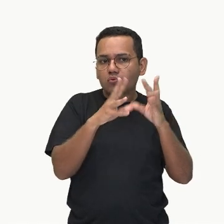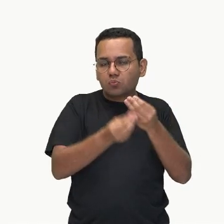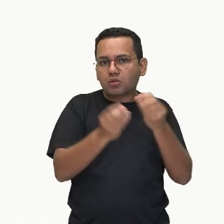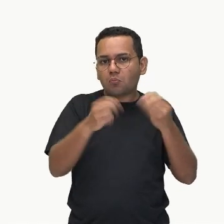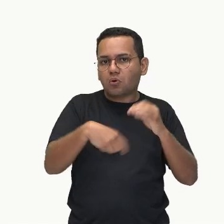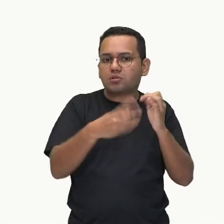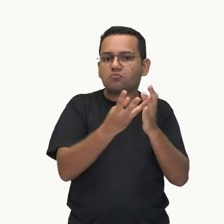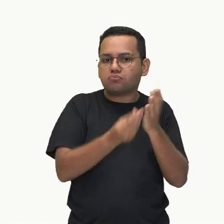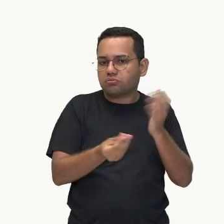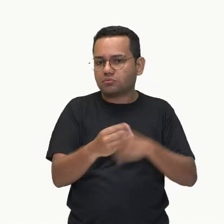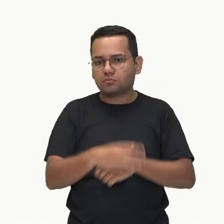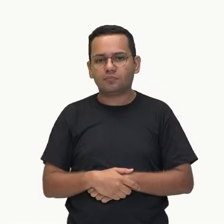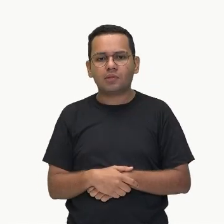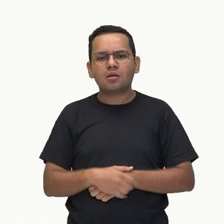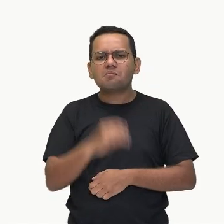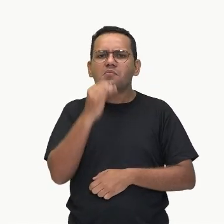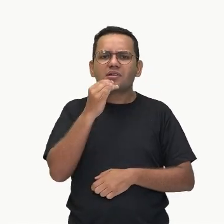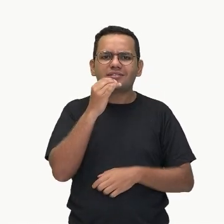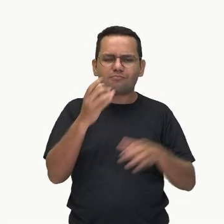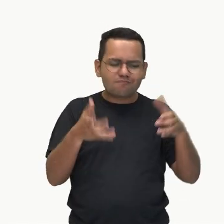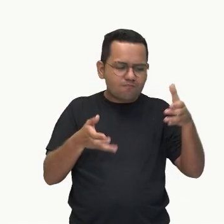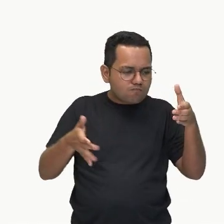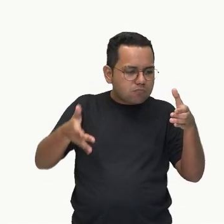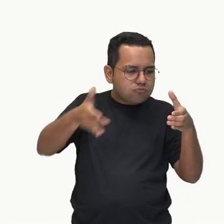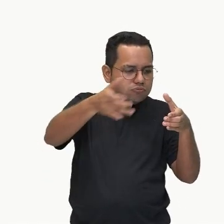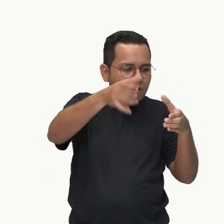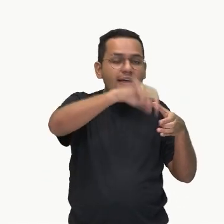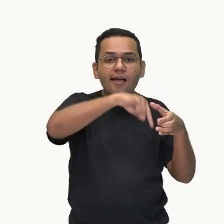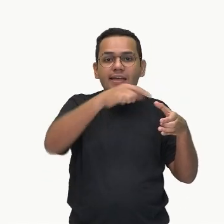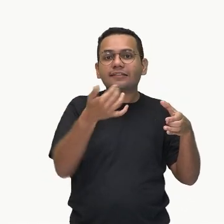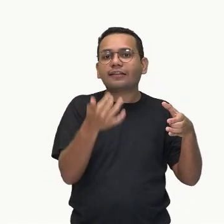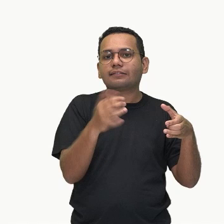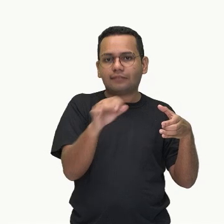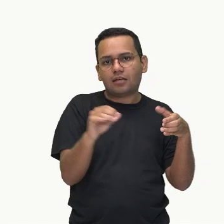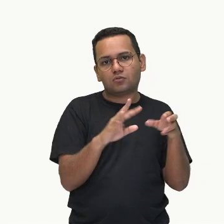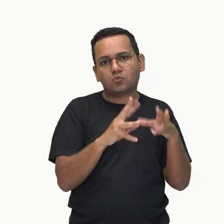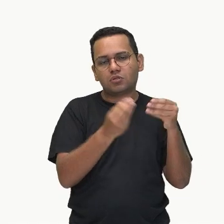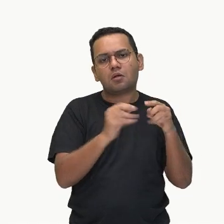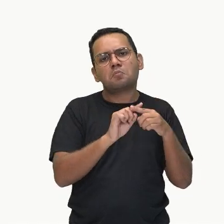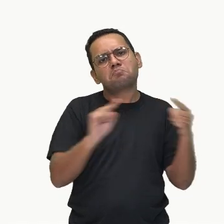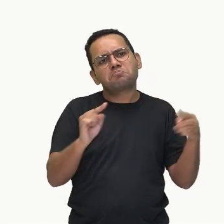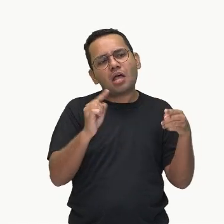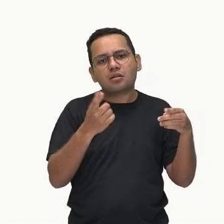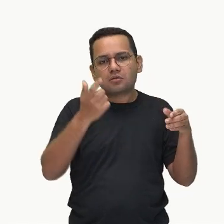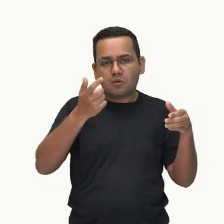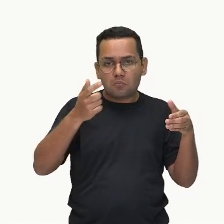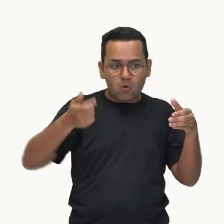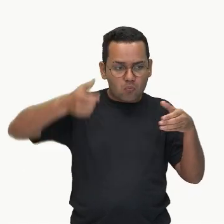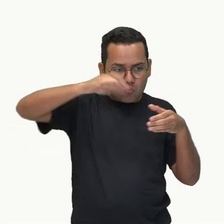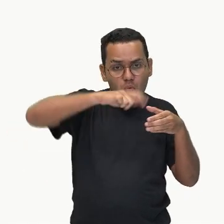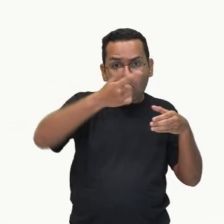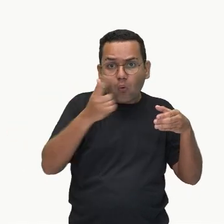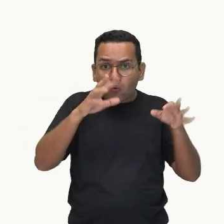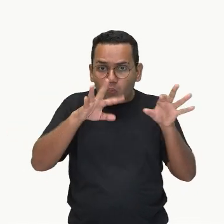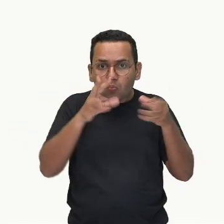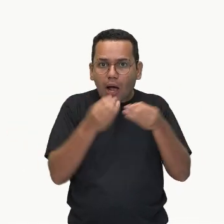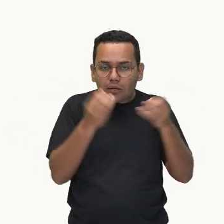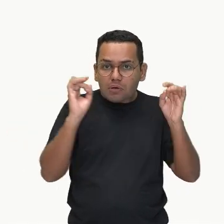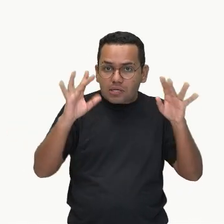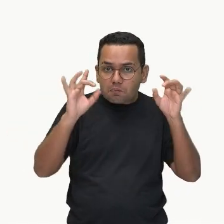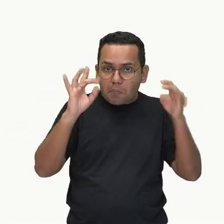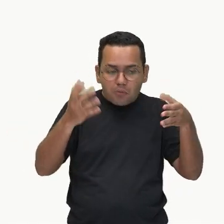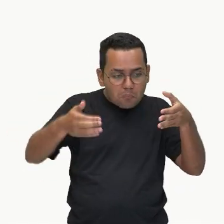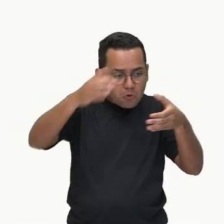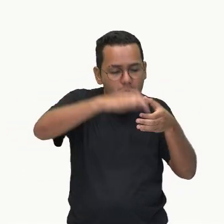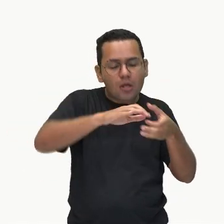10 substâncias dentro do recipiente e eu quero separar somente uma delas. Eu vou pegar uma substância, como está